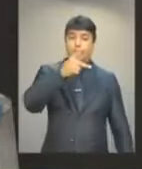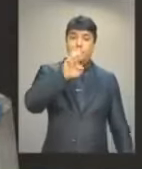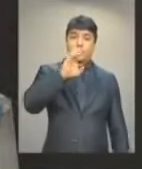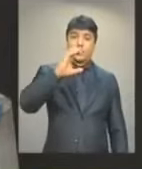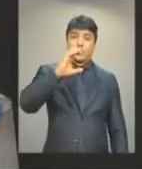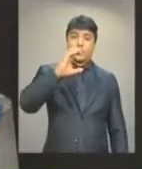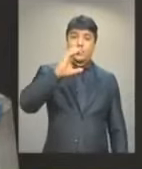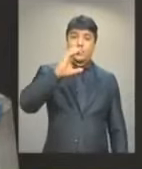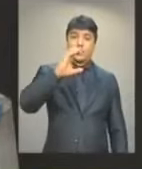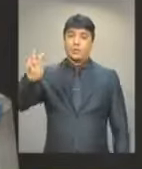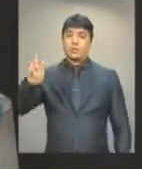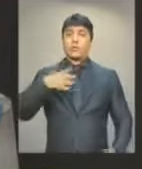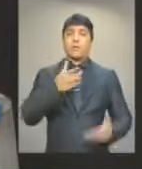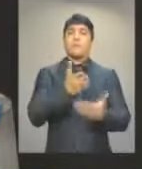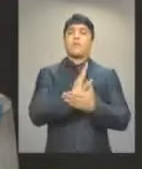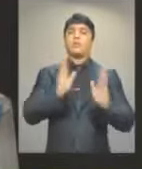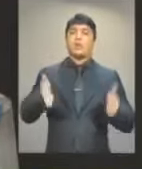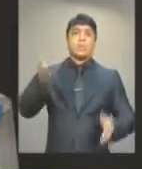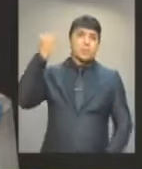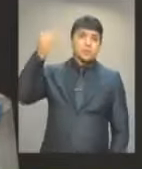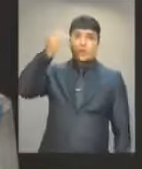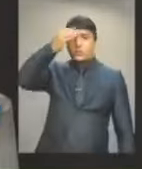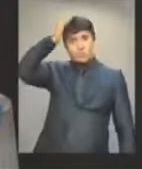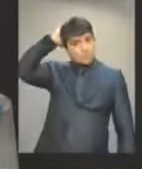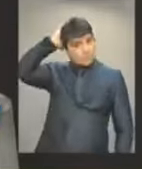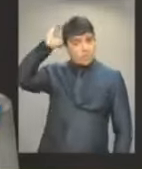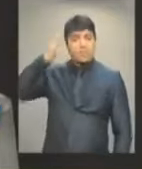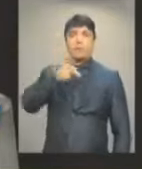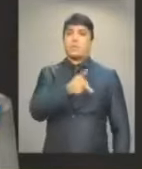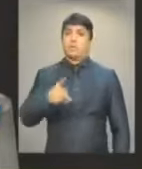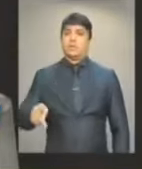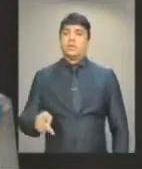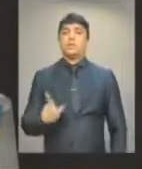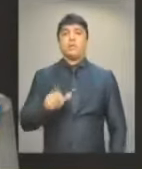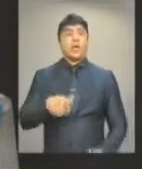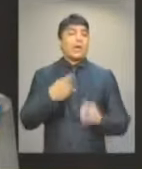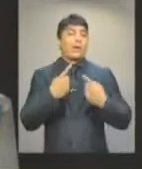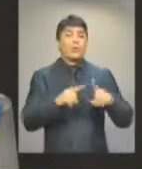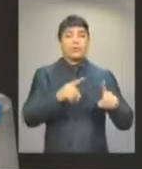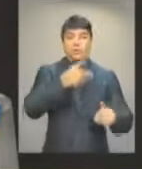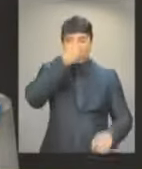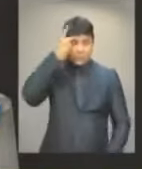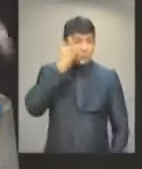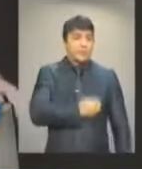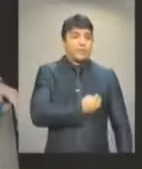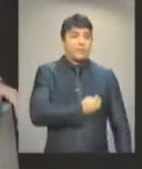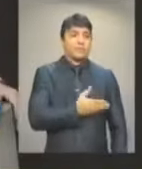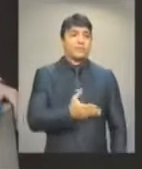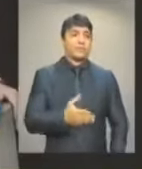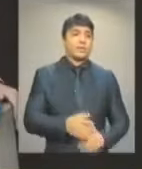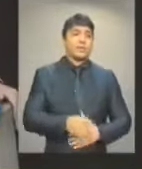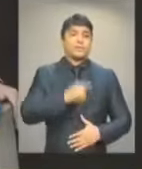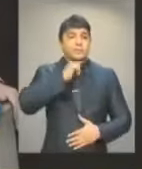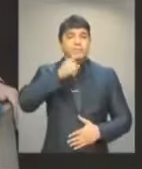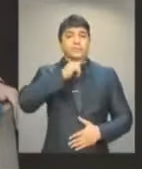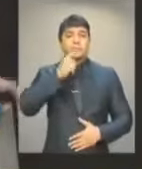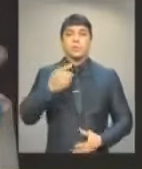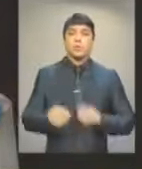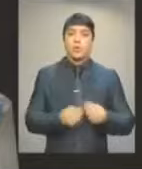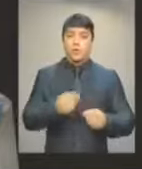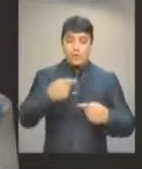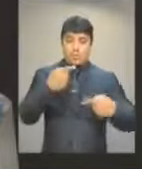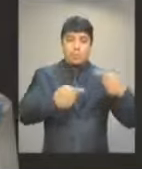do teto de gastos, aprovada ainda no governo Temer, é uma ameaça à vida das pessoas, porque não permite a execução maior da